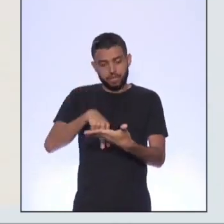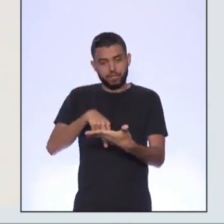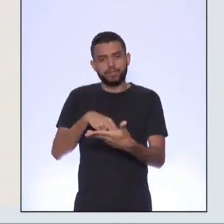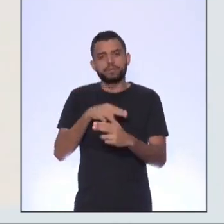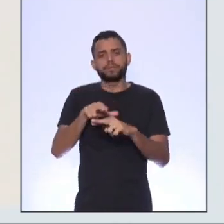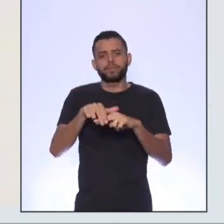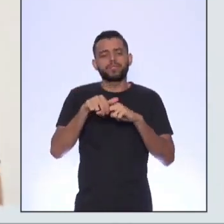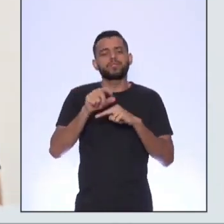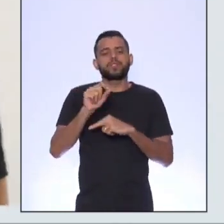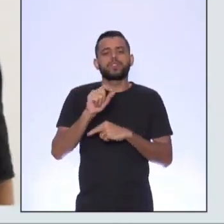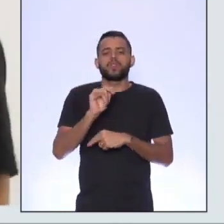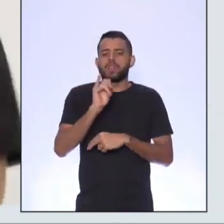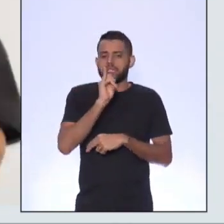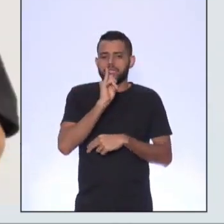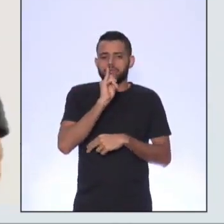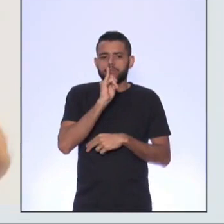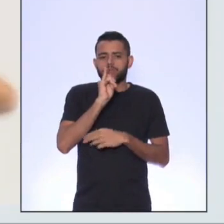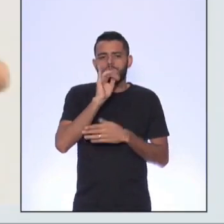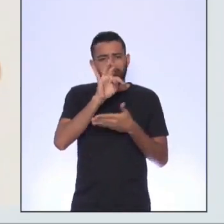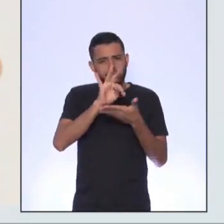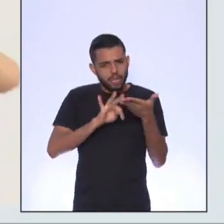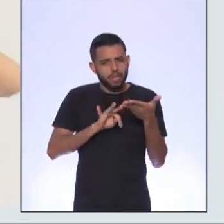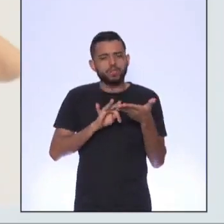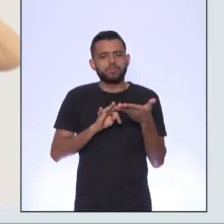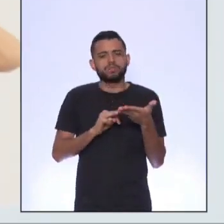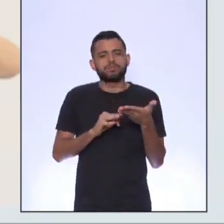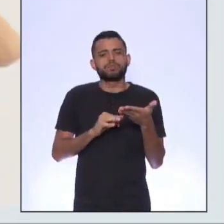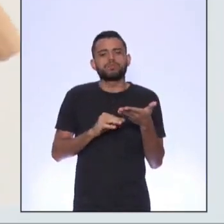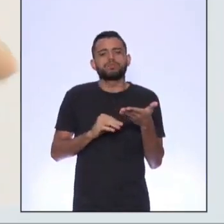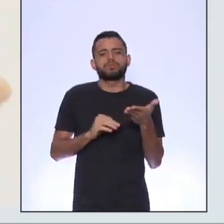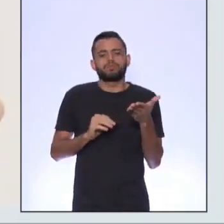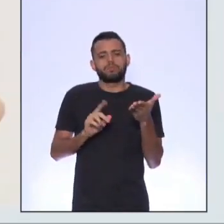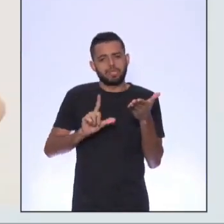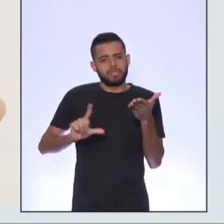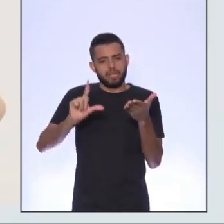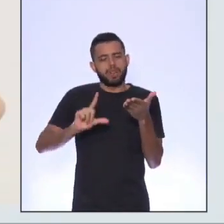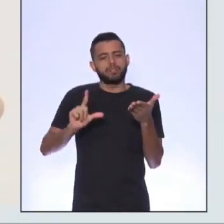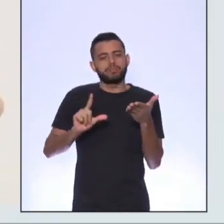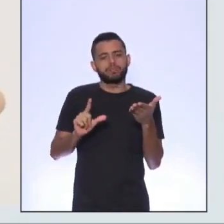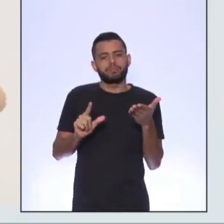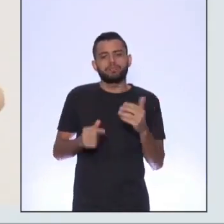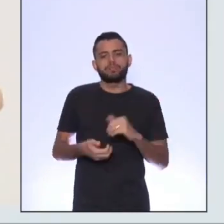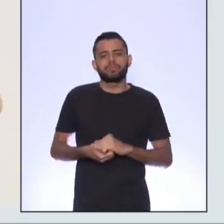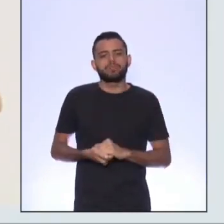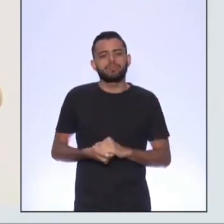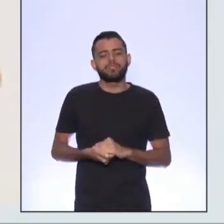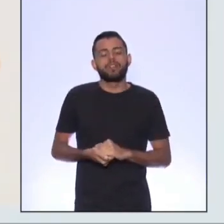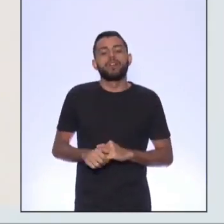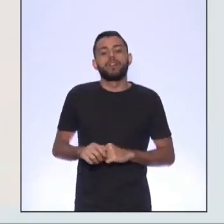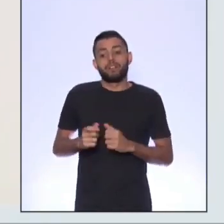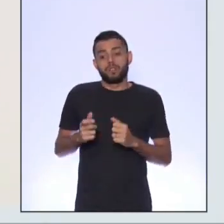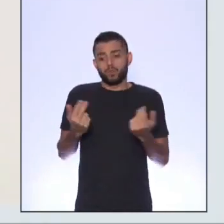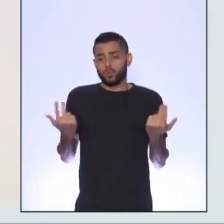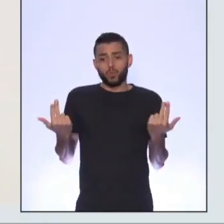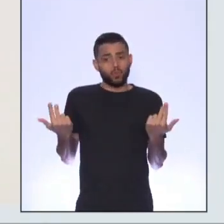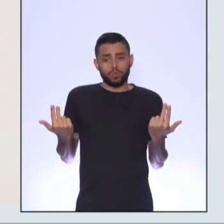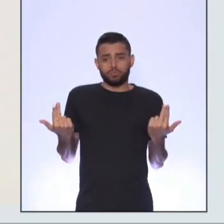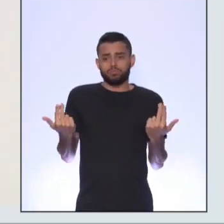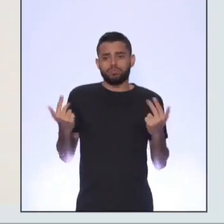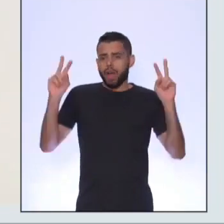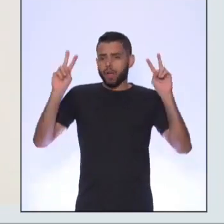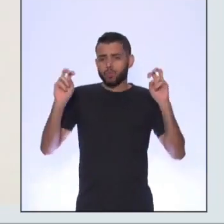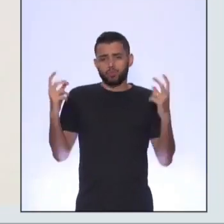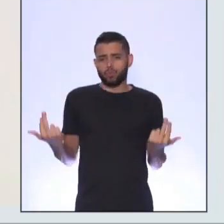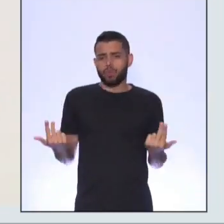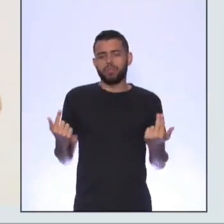um exemplo de um texto literário. Ambos falam do mesmo assunto, mas você viu, um deles é